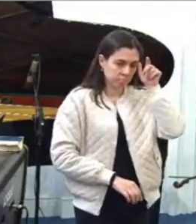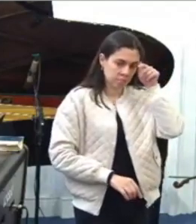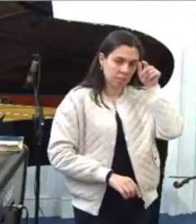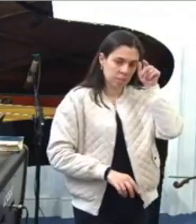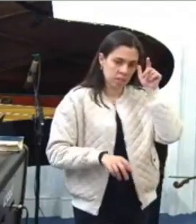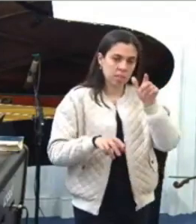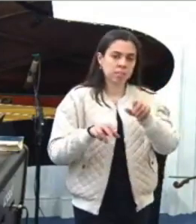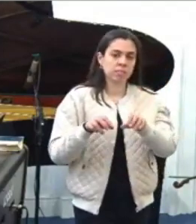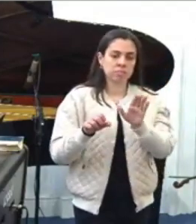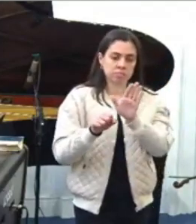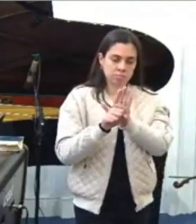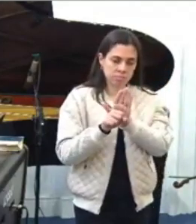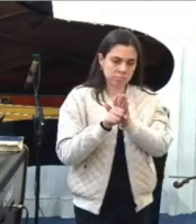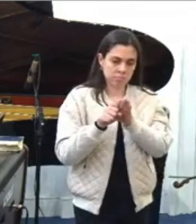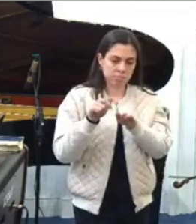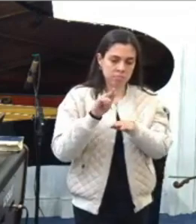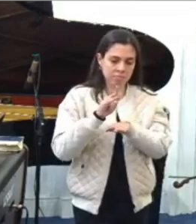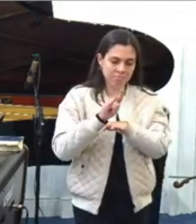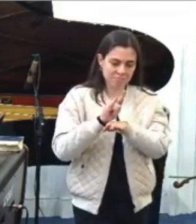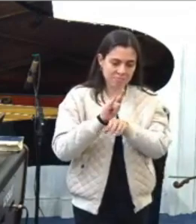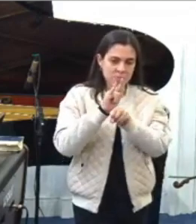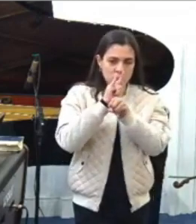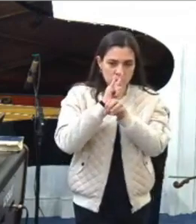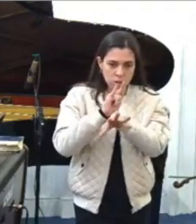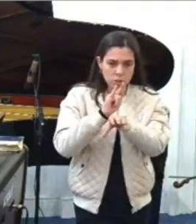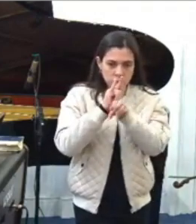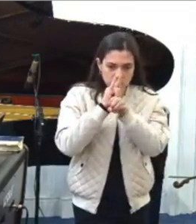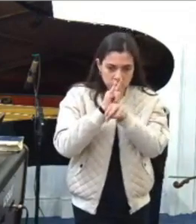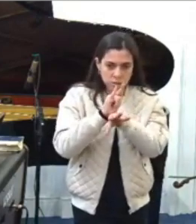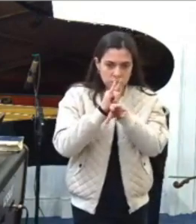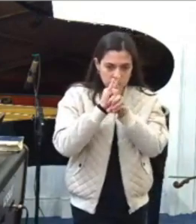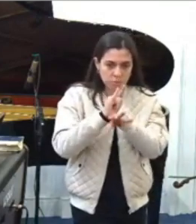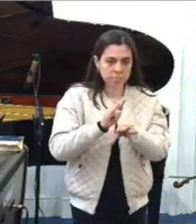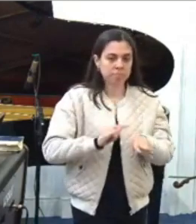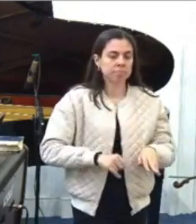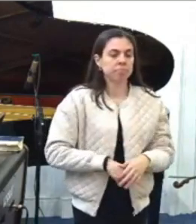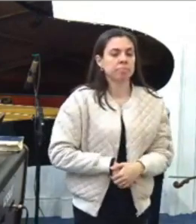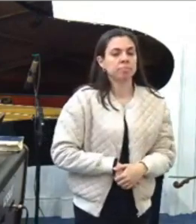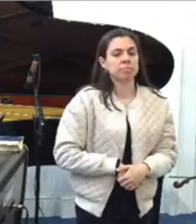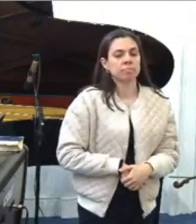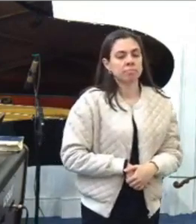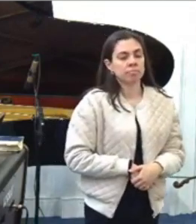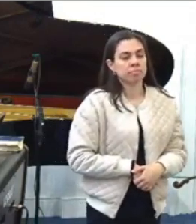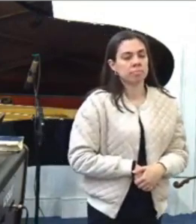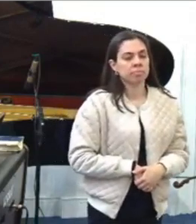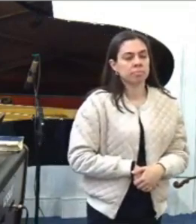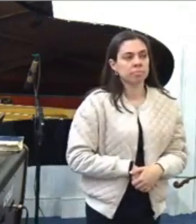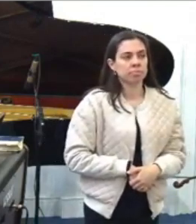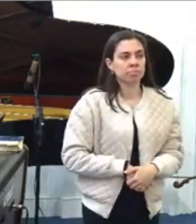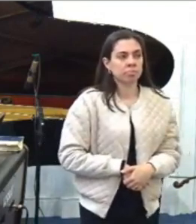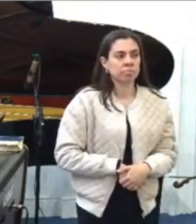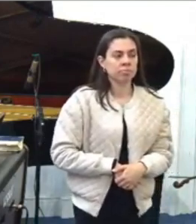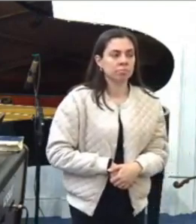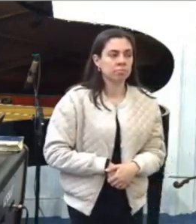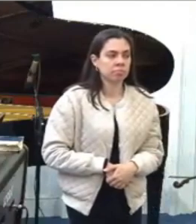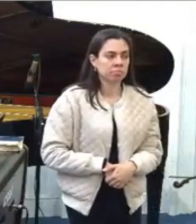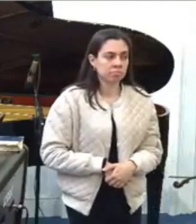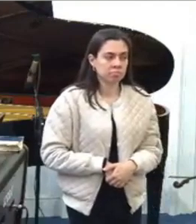todo instante. Do versículo 14 até o versículo 16, nós vamos ver